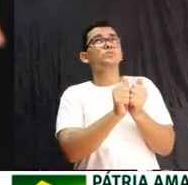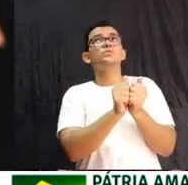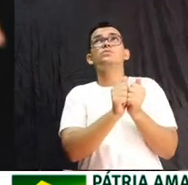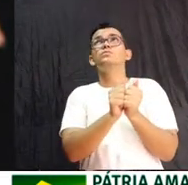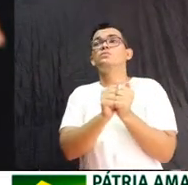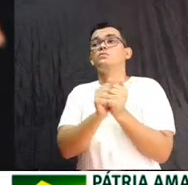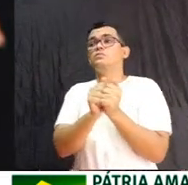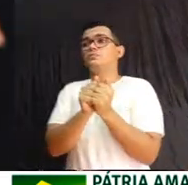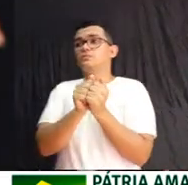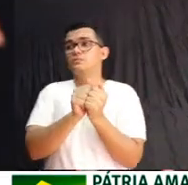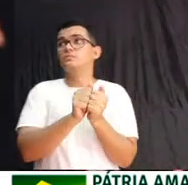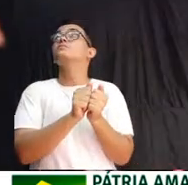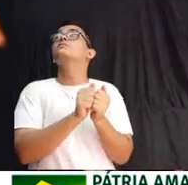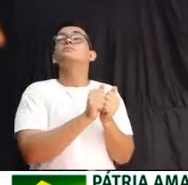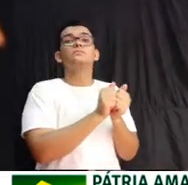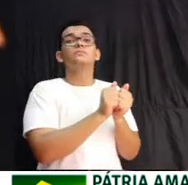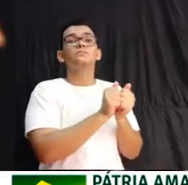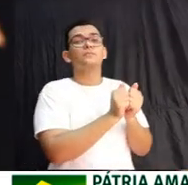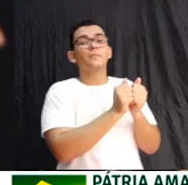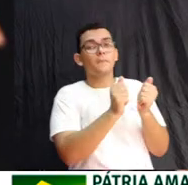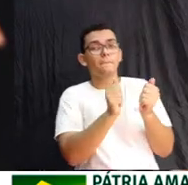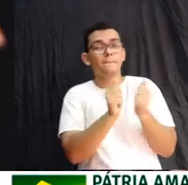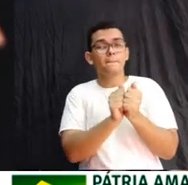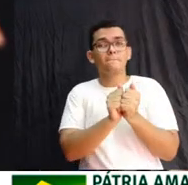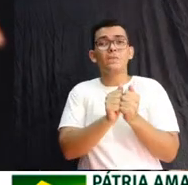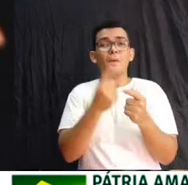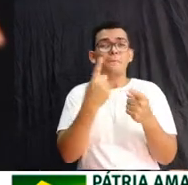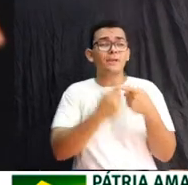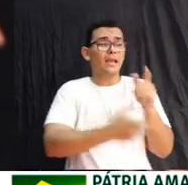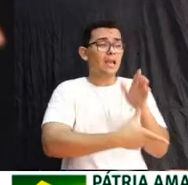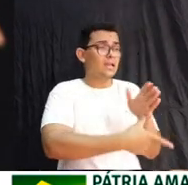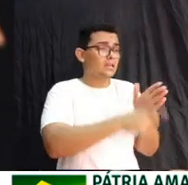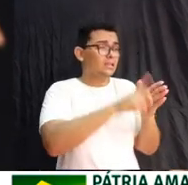A sombra de um amor que já brilhou